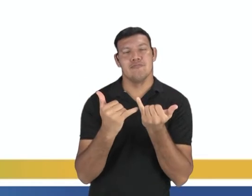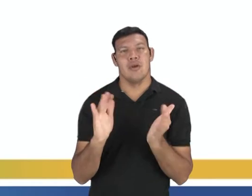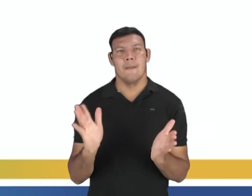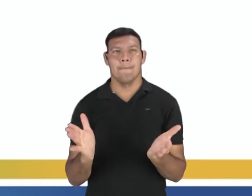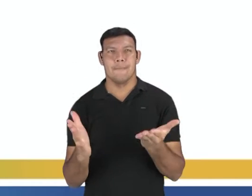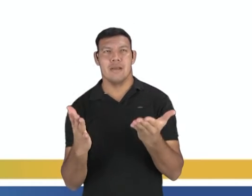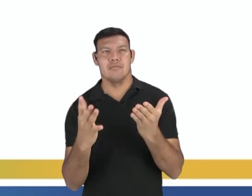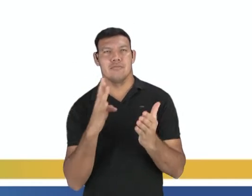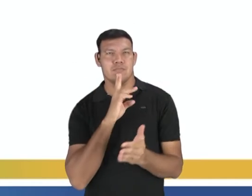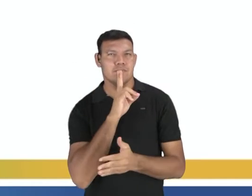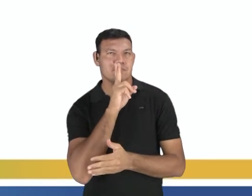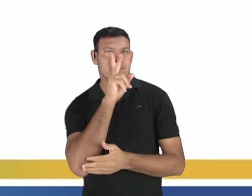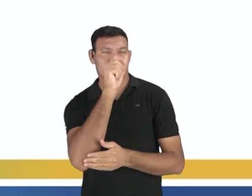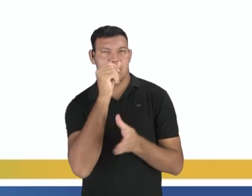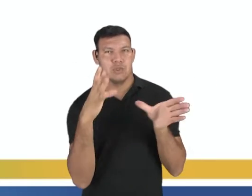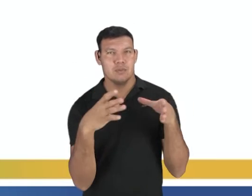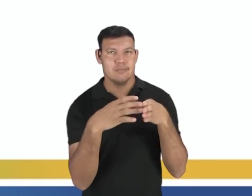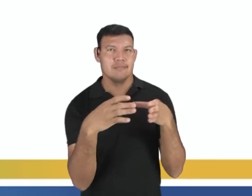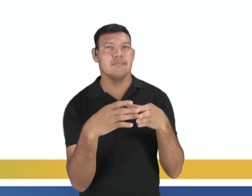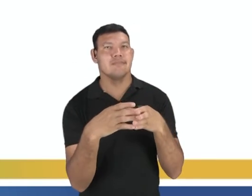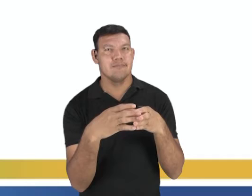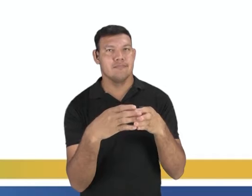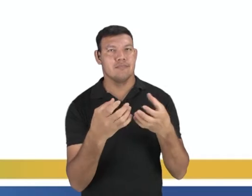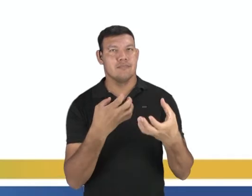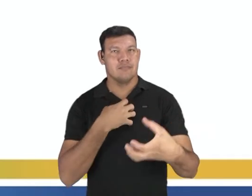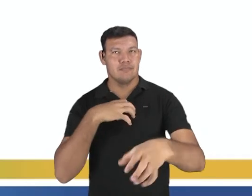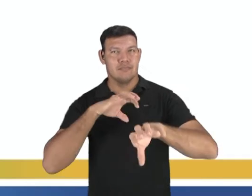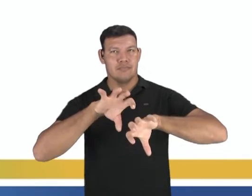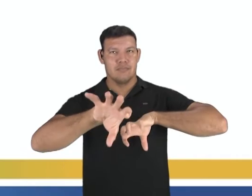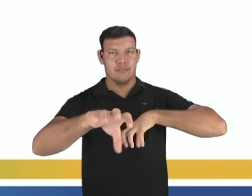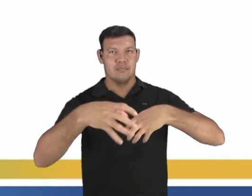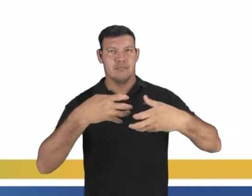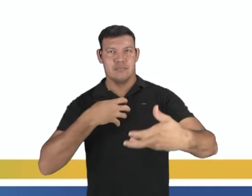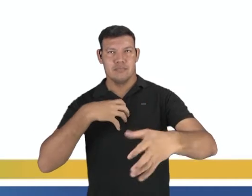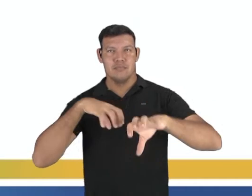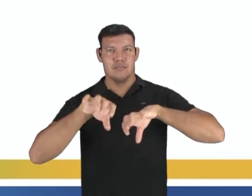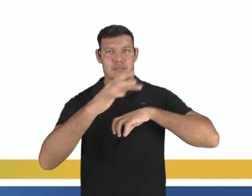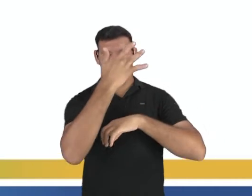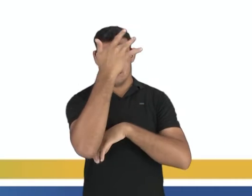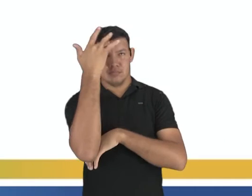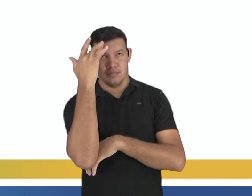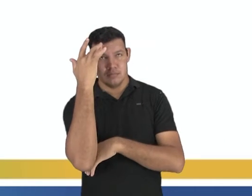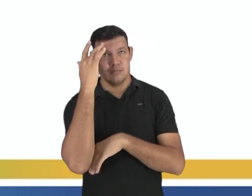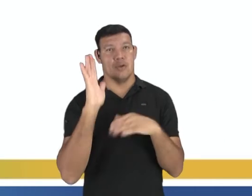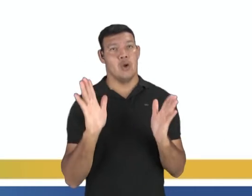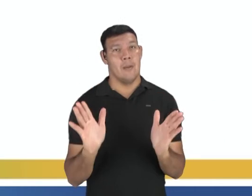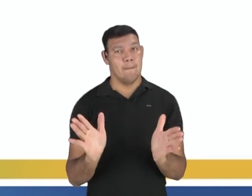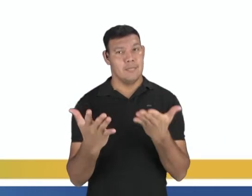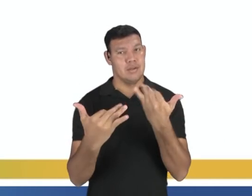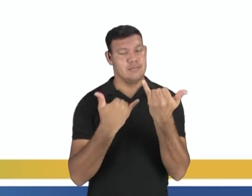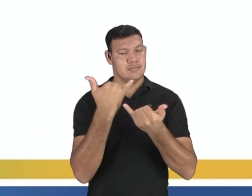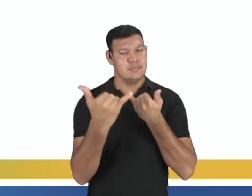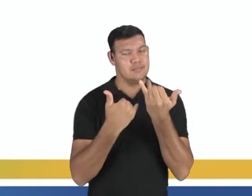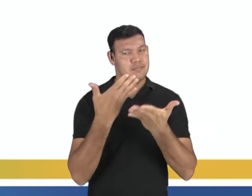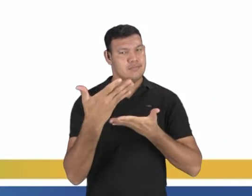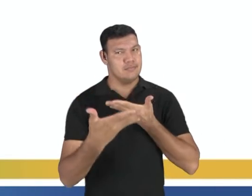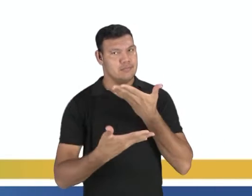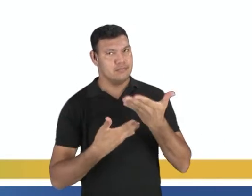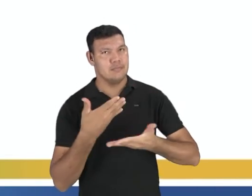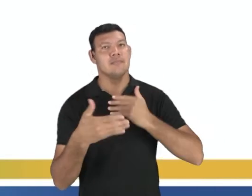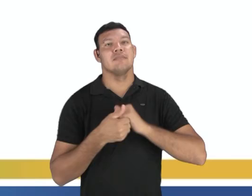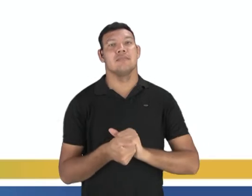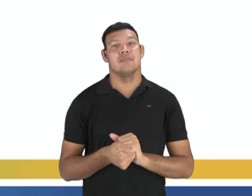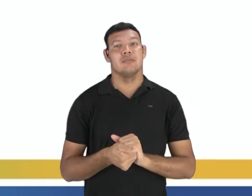o fortalecimento do grupo e a empatia entre as pessoas. São benefícios dos jogos